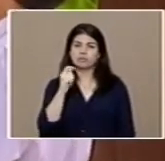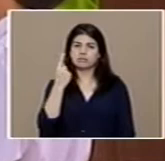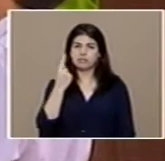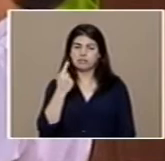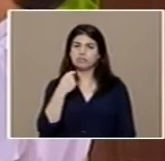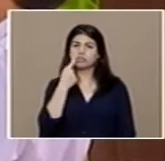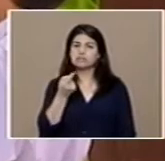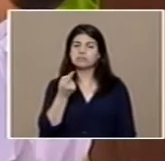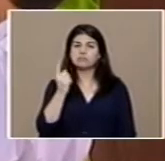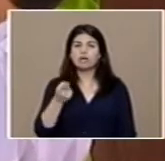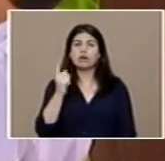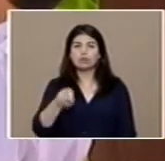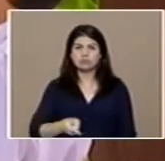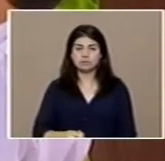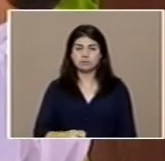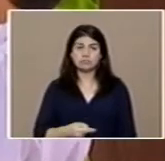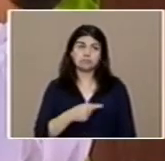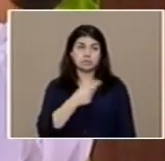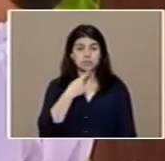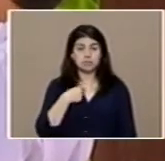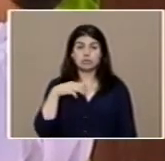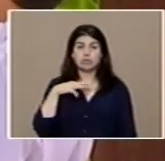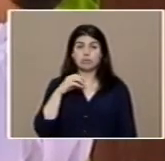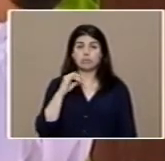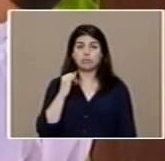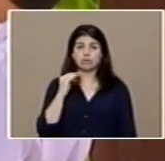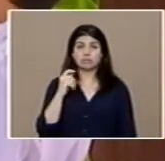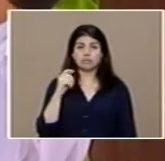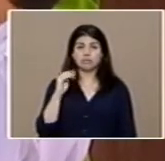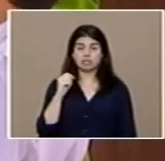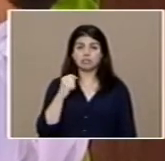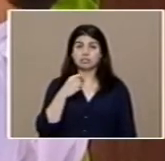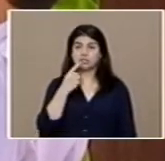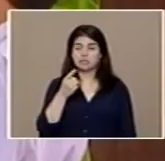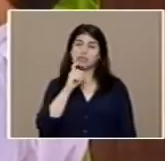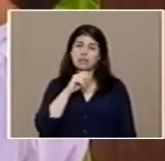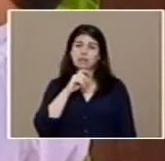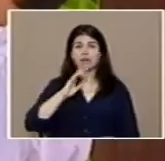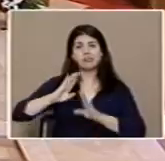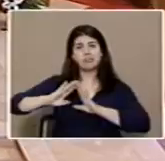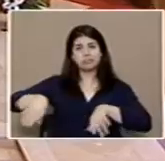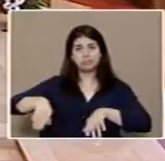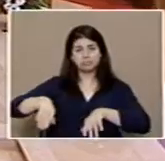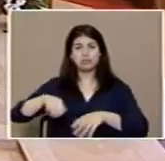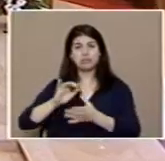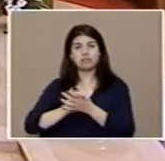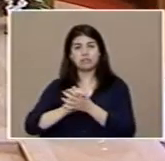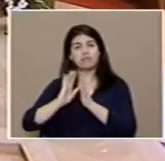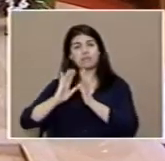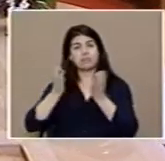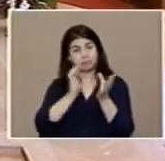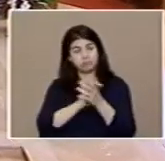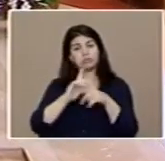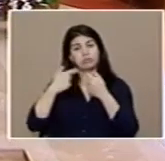e Eles responderam Moisés permitiu que Se passasse um certificados de divórcio para se repudiar a